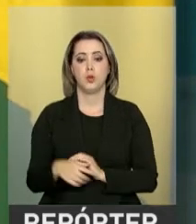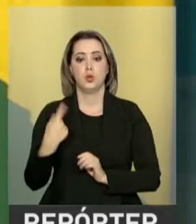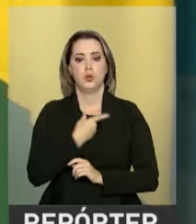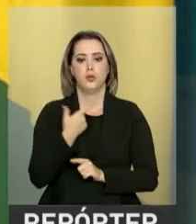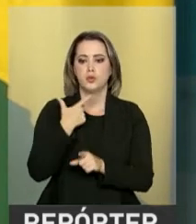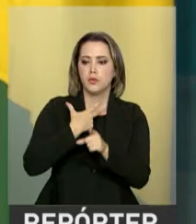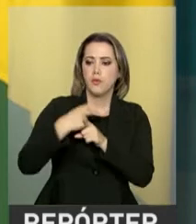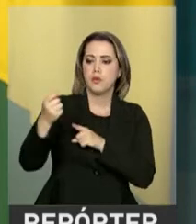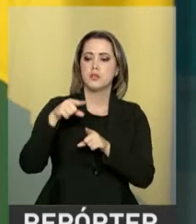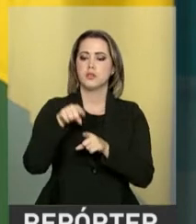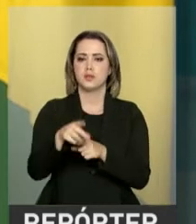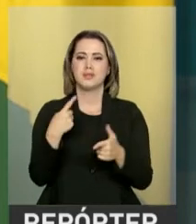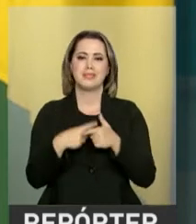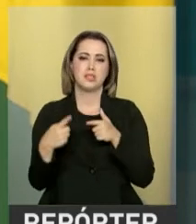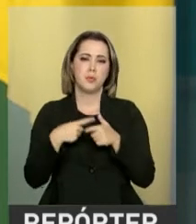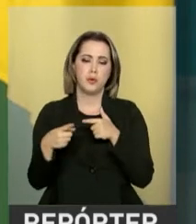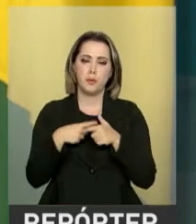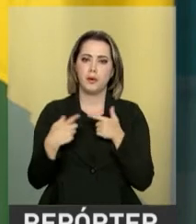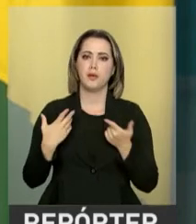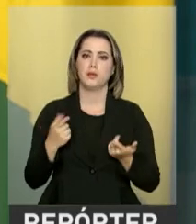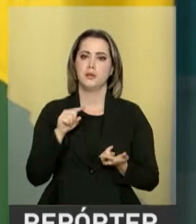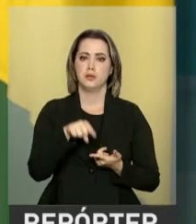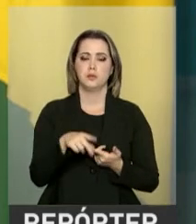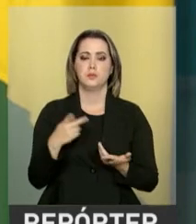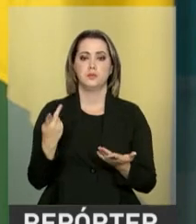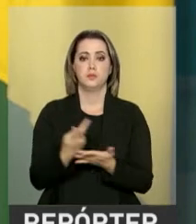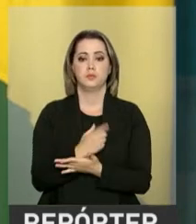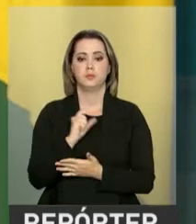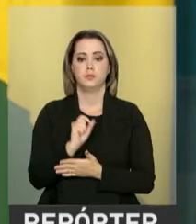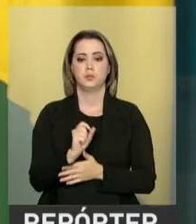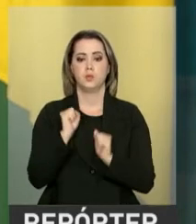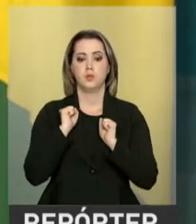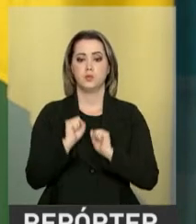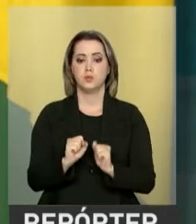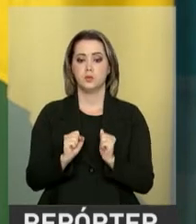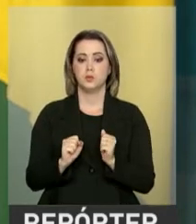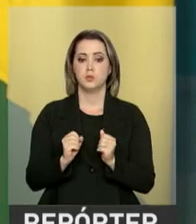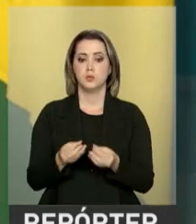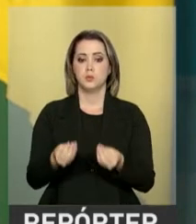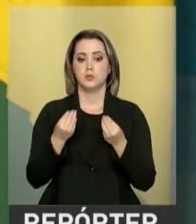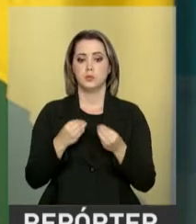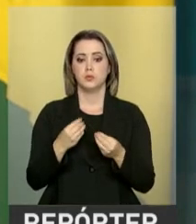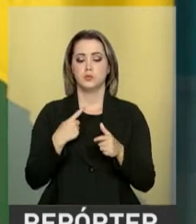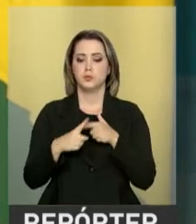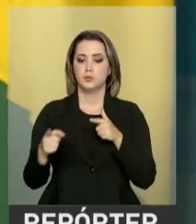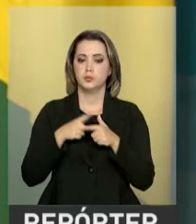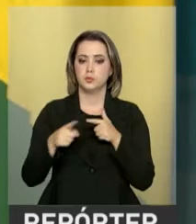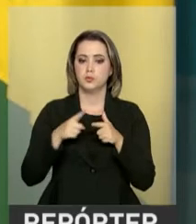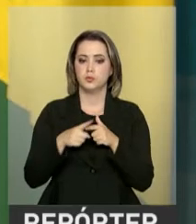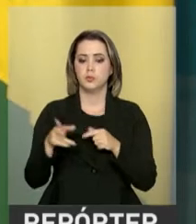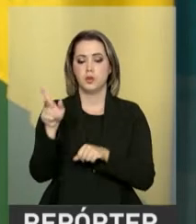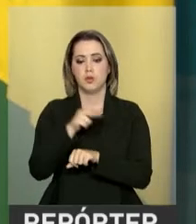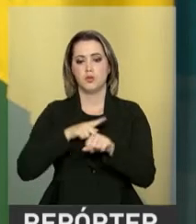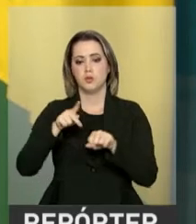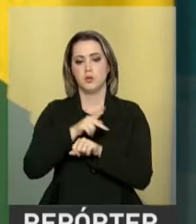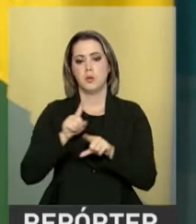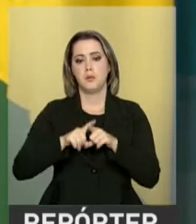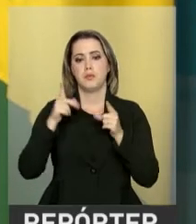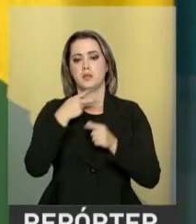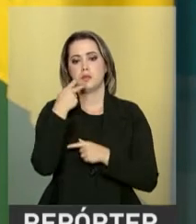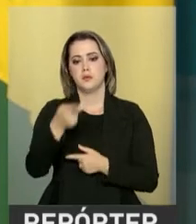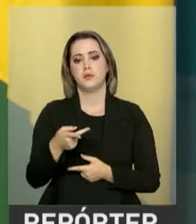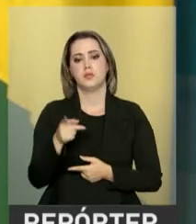superaremos esse embaraço que pode causar prejuízos ao país, mas digo